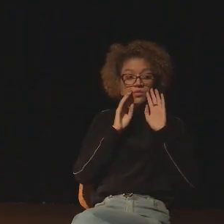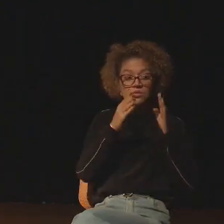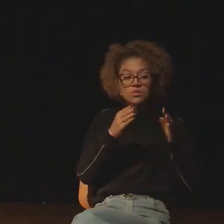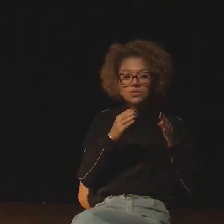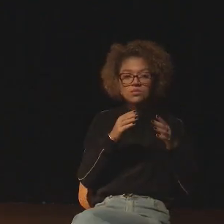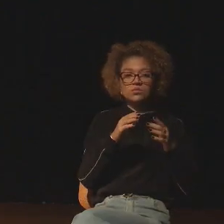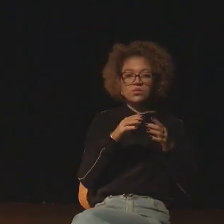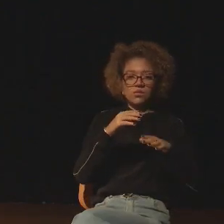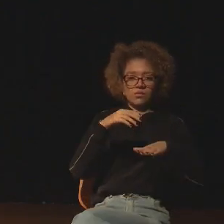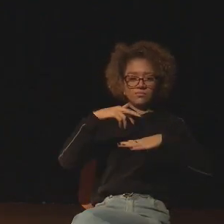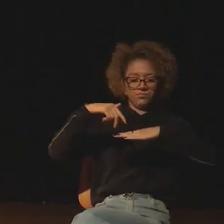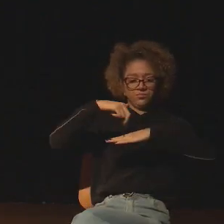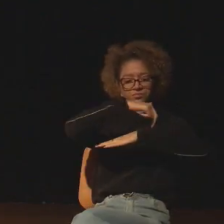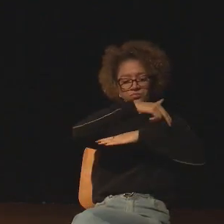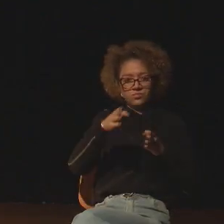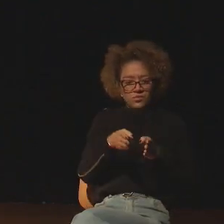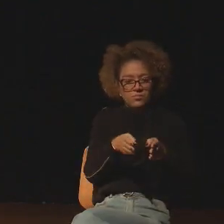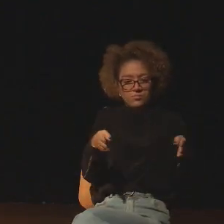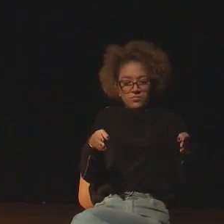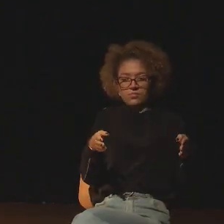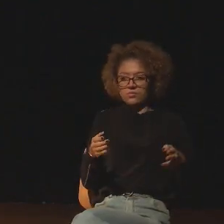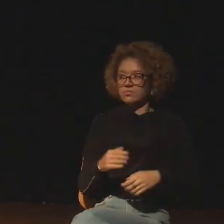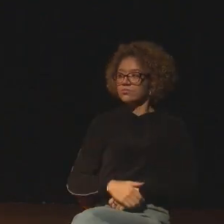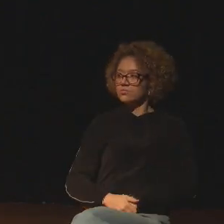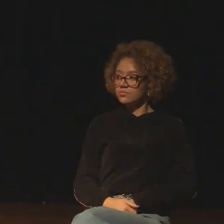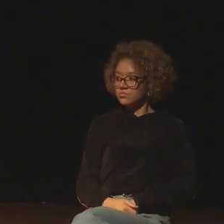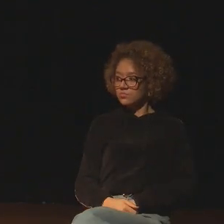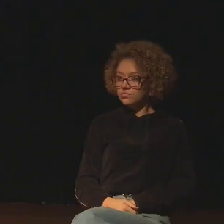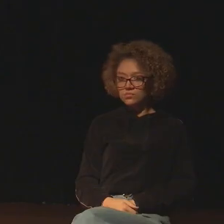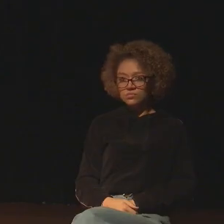para os pedestres, espaços de estar. Tudo bem?